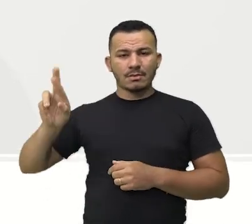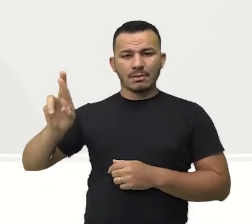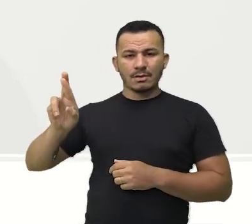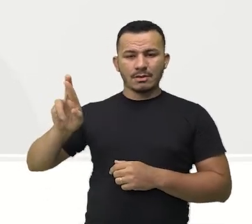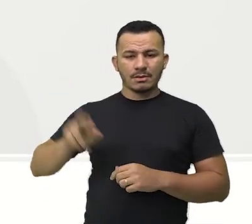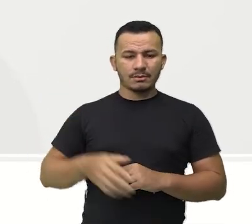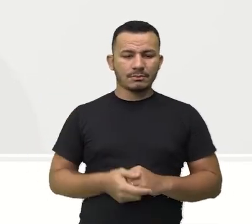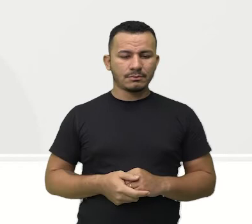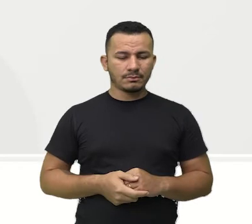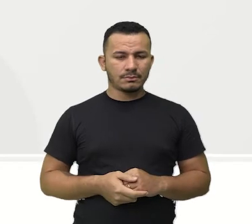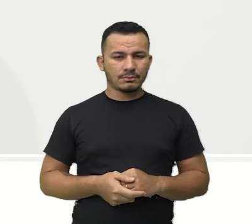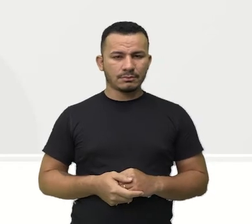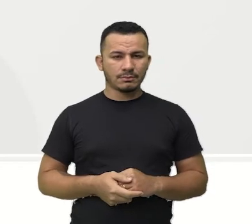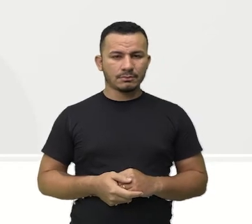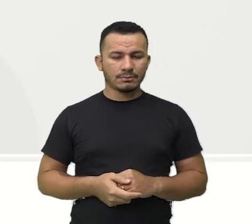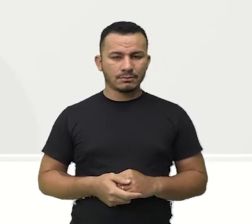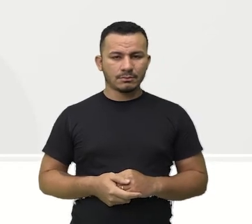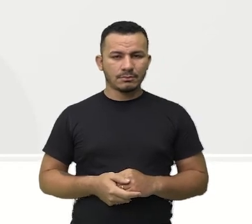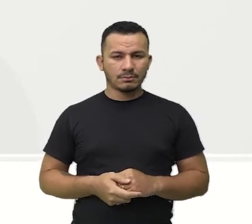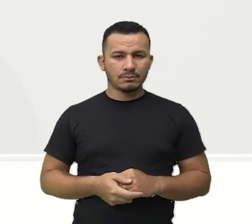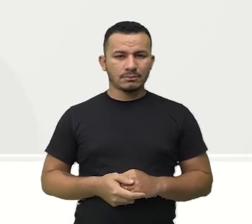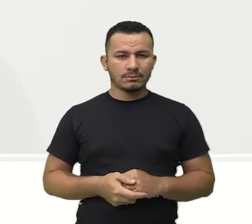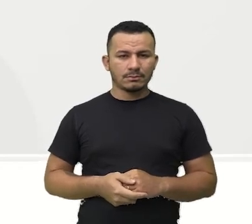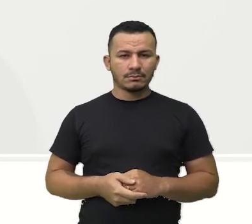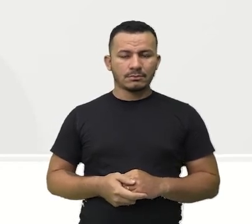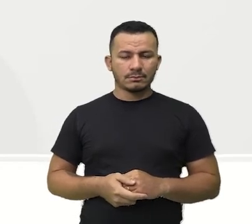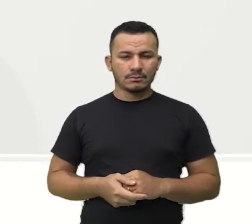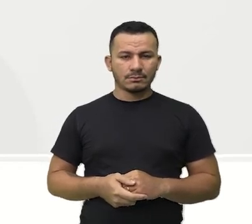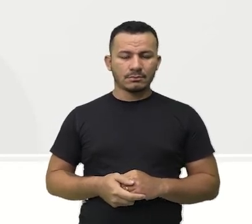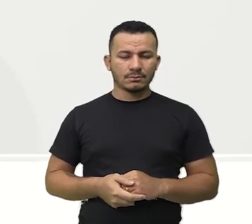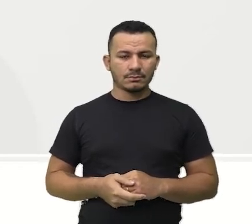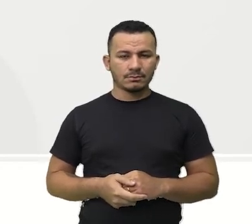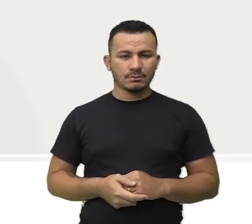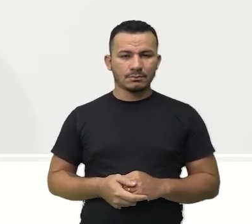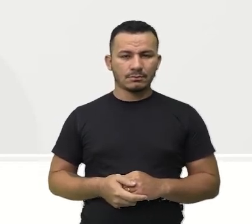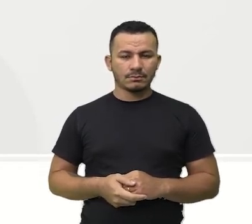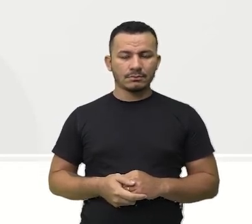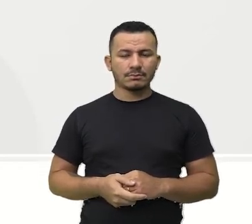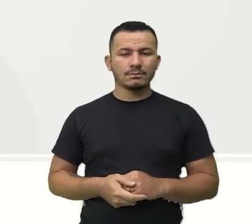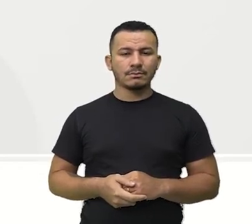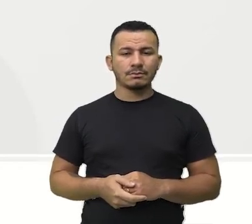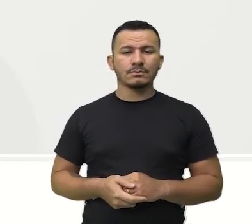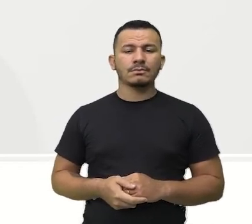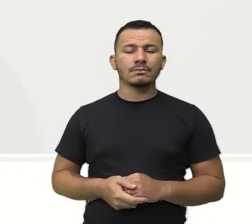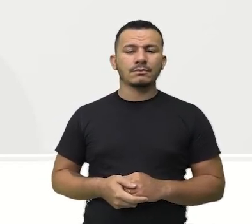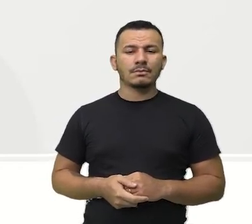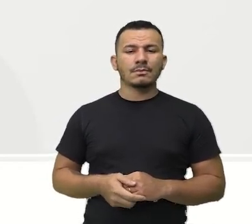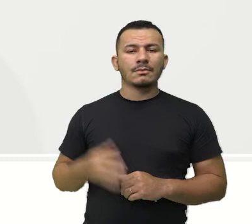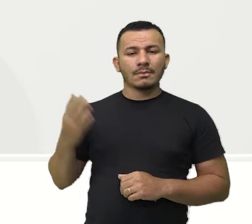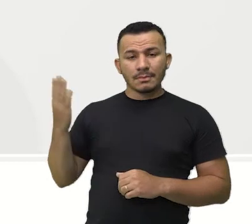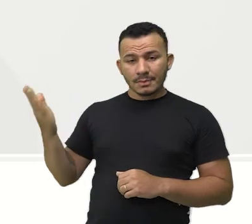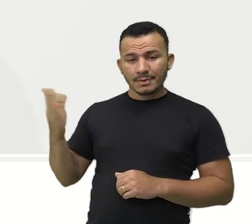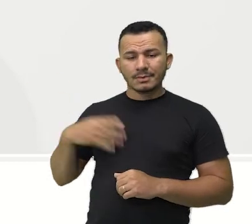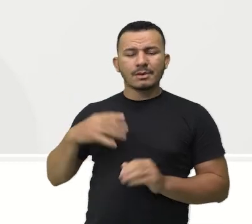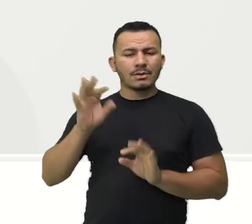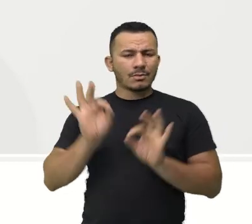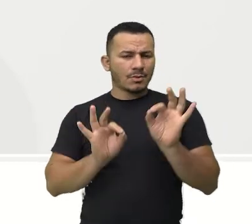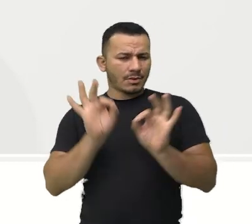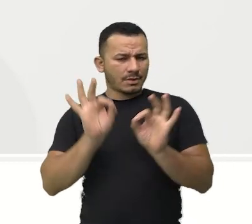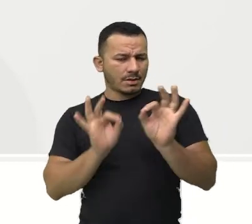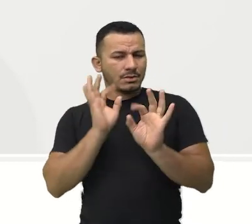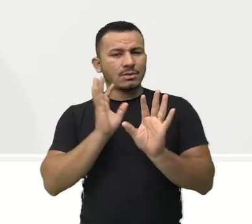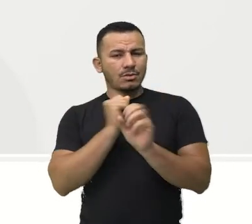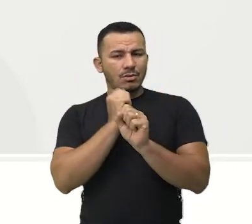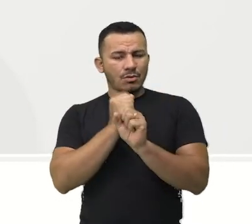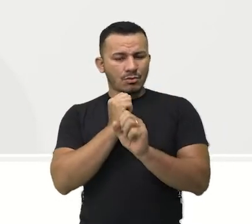ao raio, que é justamente o que a gente precisa saber. E aí nós temos uma